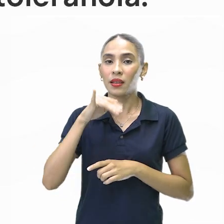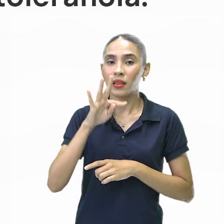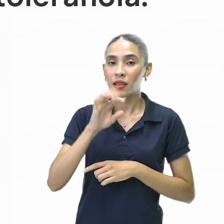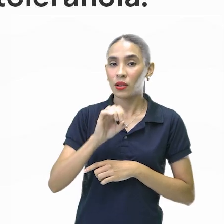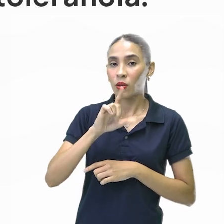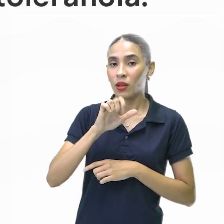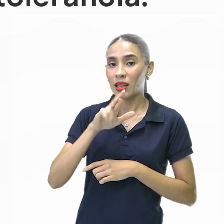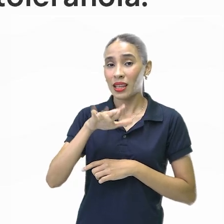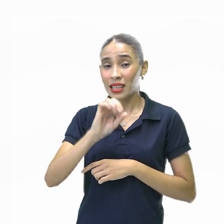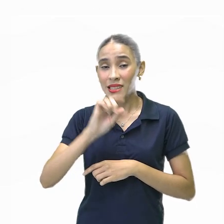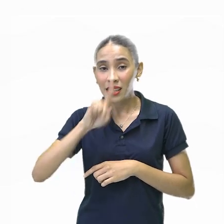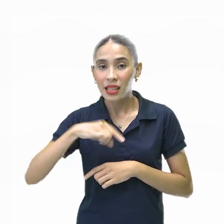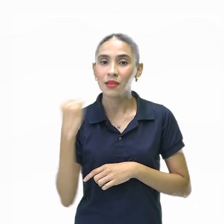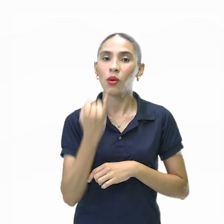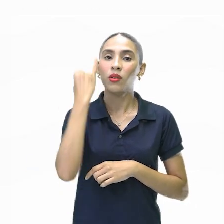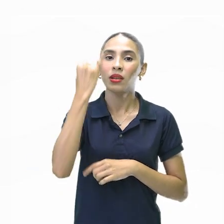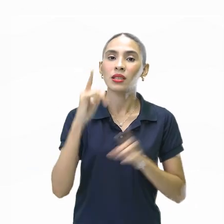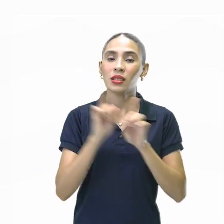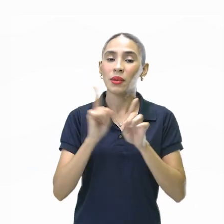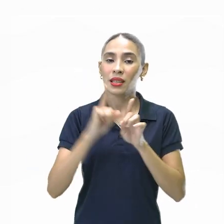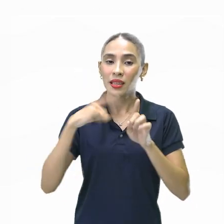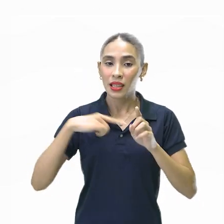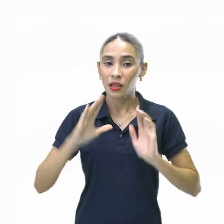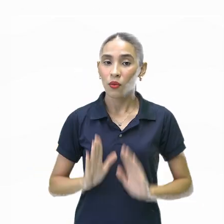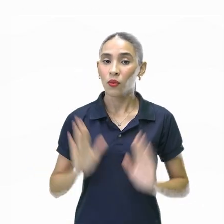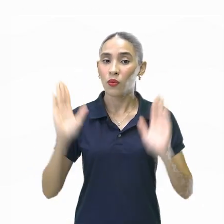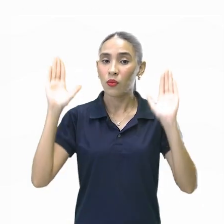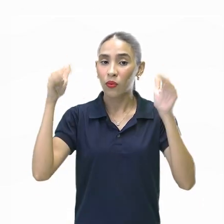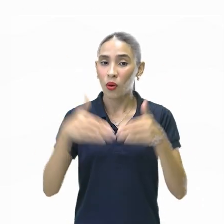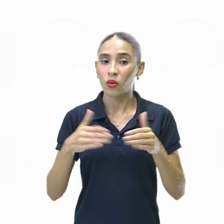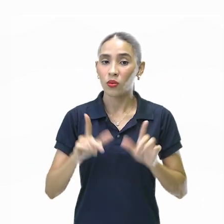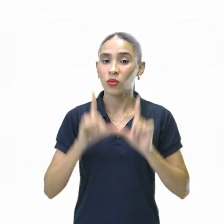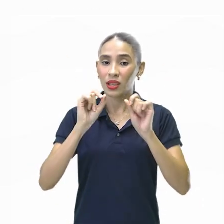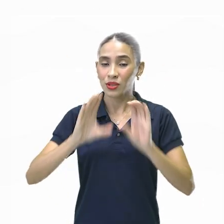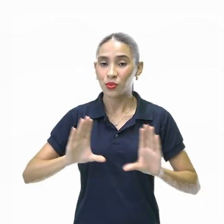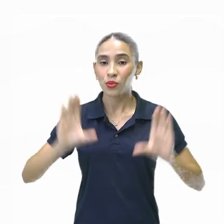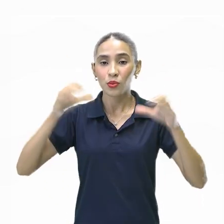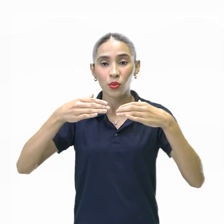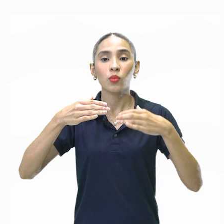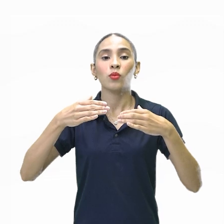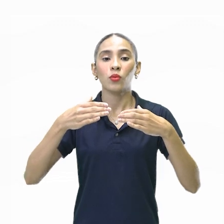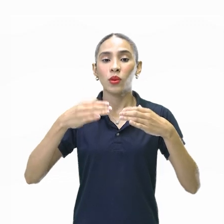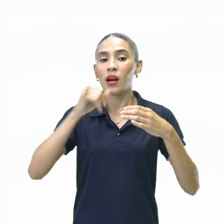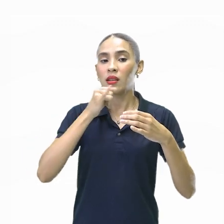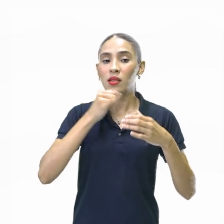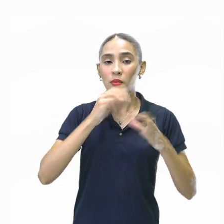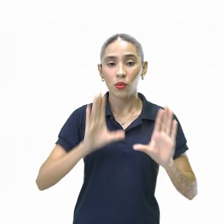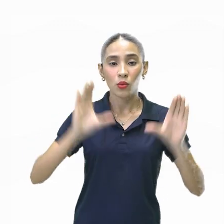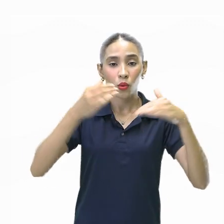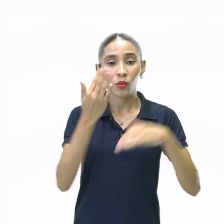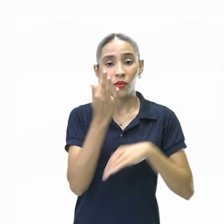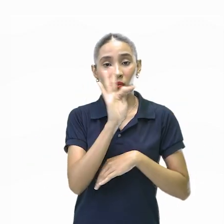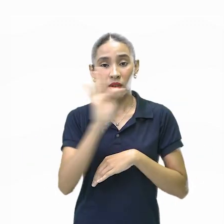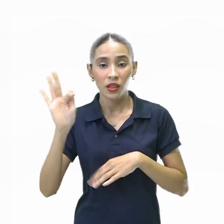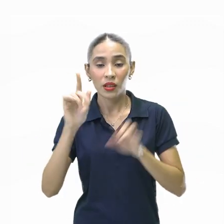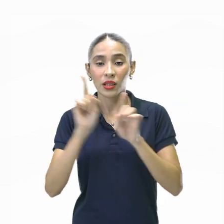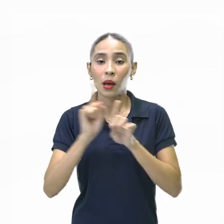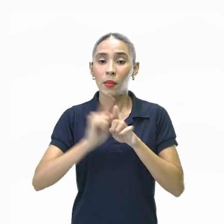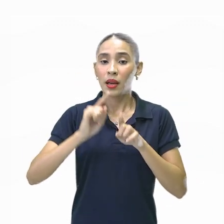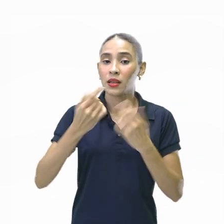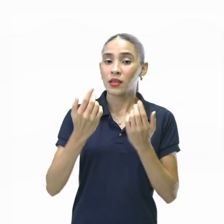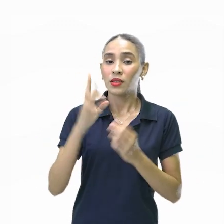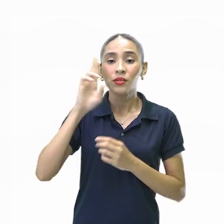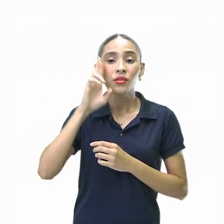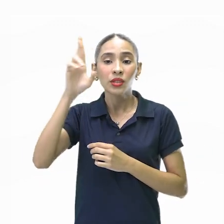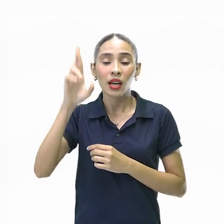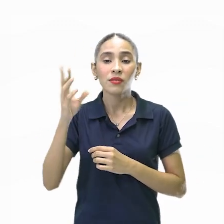crucial que haja um trabalho conjunto entre clubes, federações e autoridades para coibir